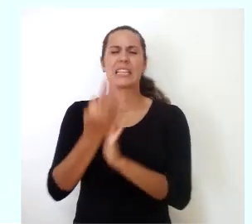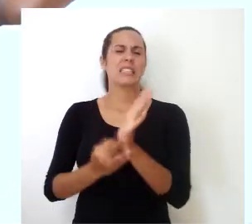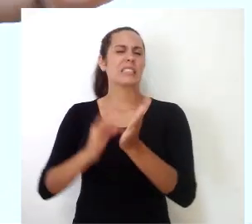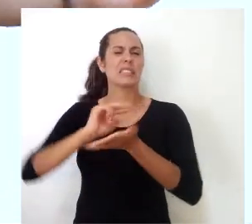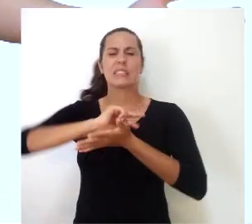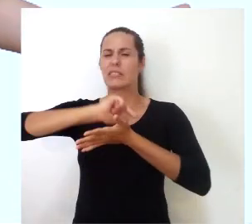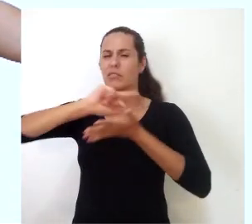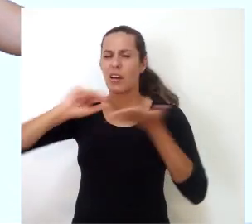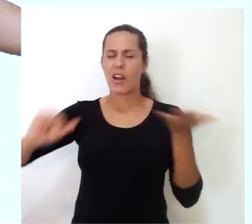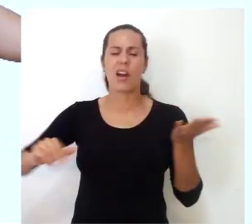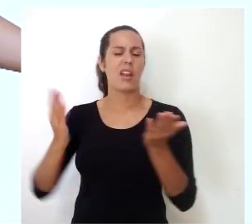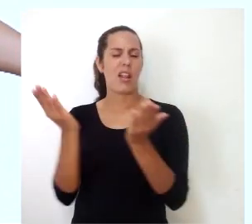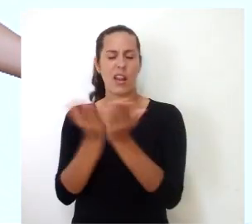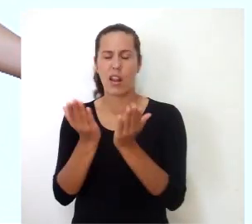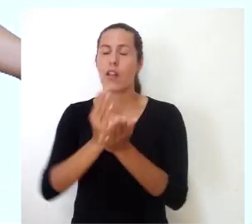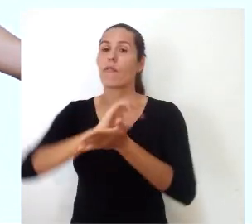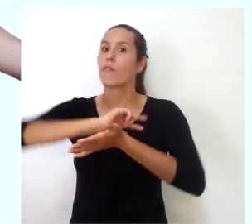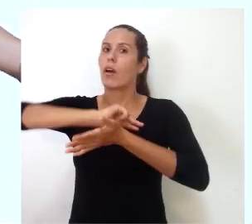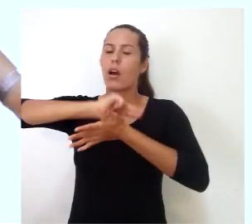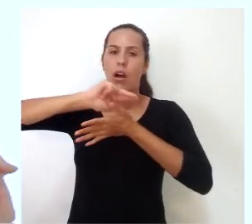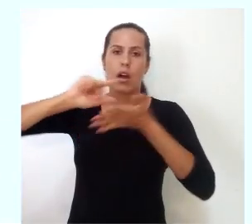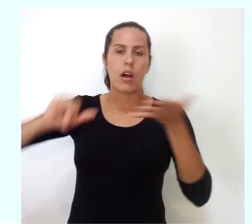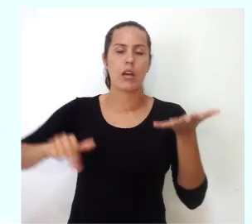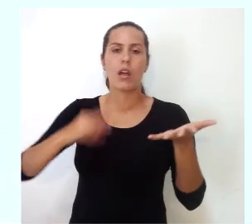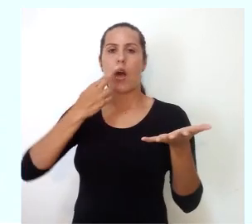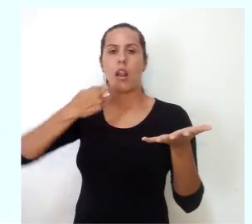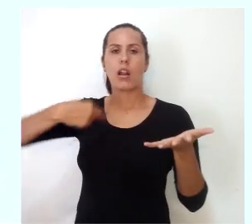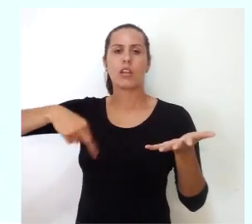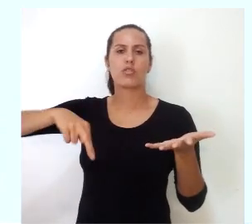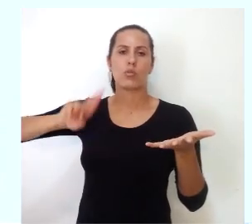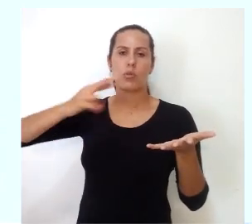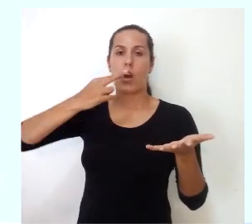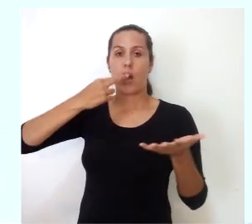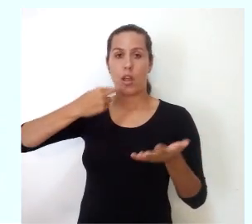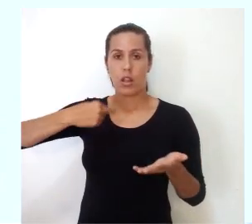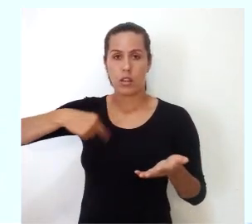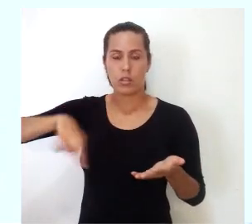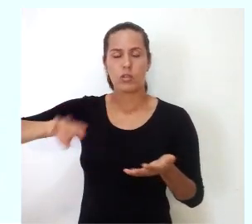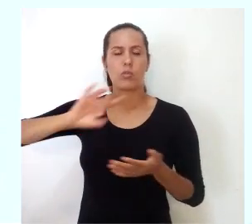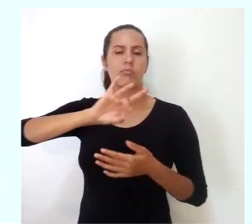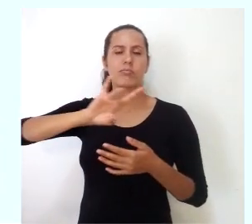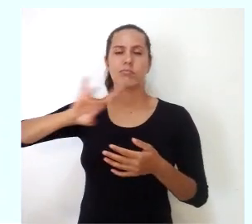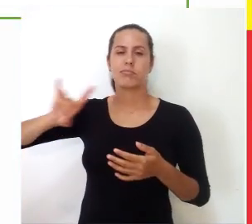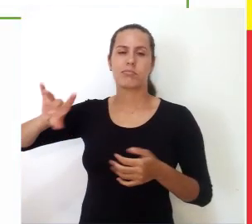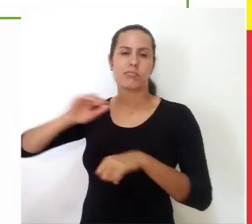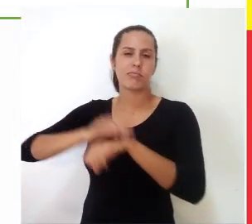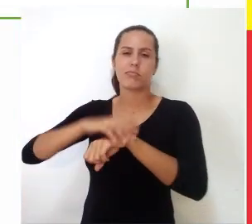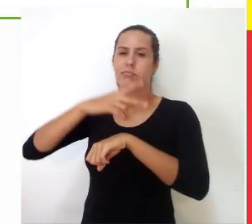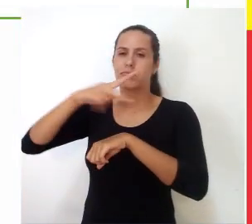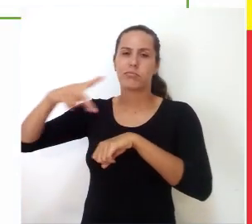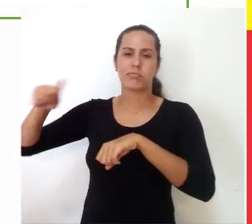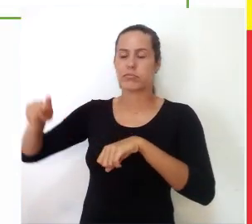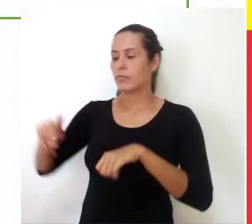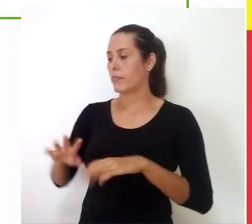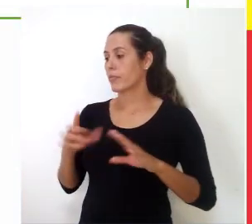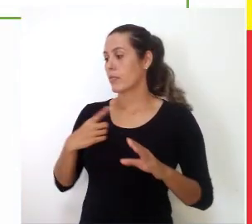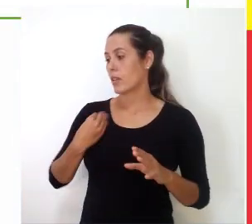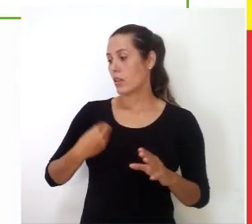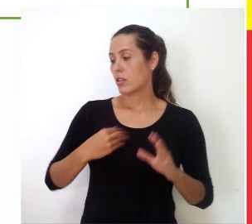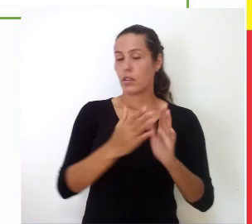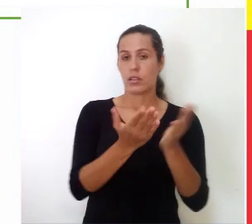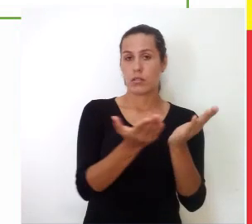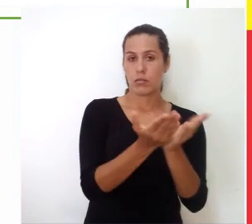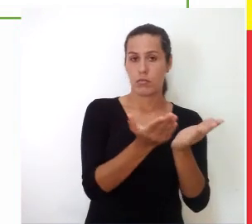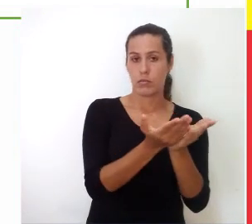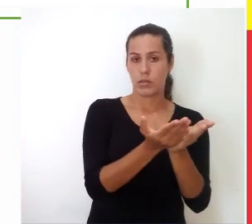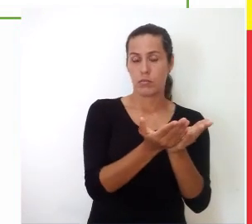várias tradições, quanto tempo, não é? Então eu peguei justamente para mostrar a vocês, nós temos aí o quê? A Bíblia, certo?